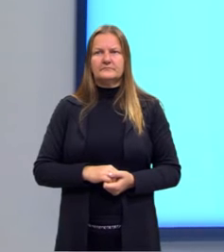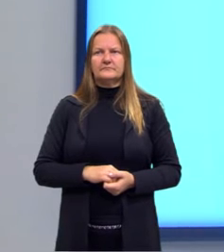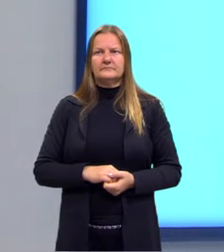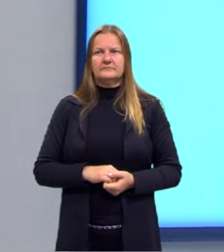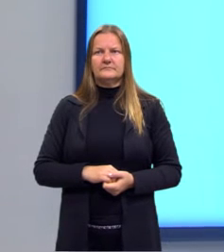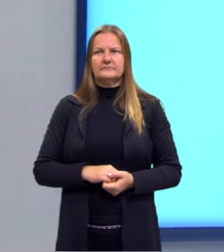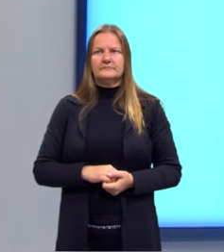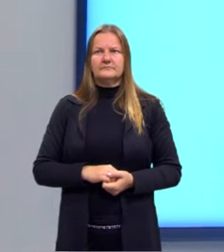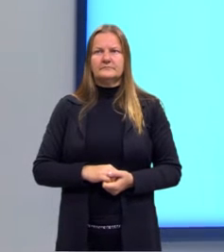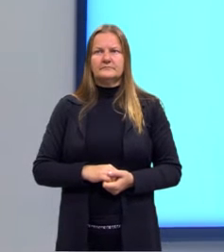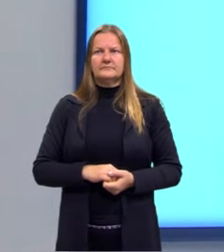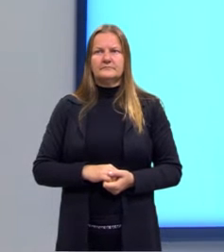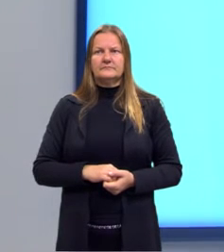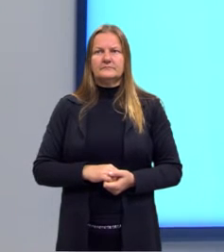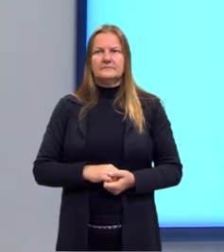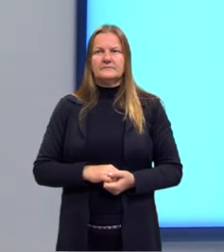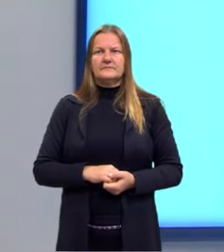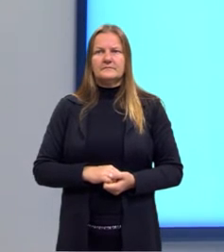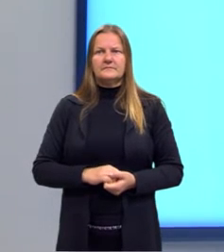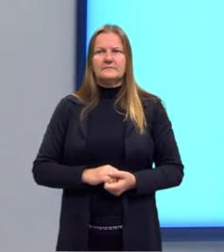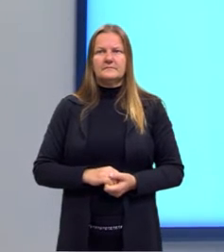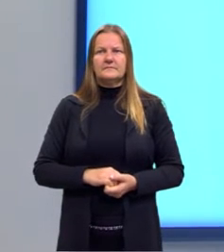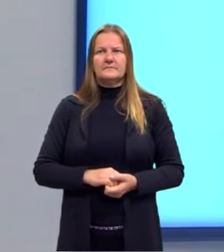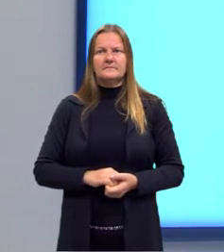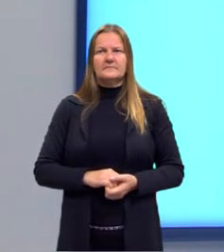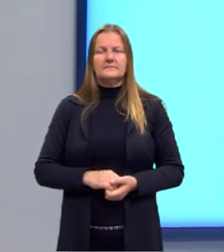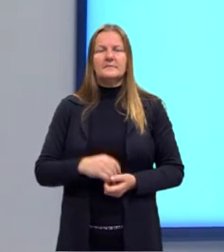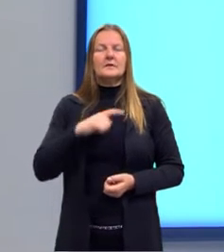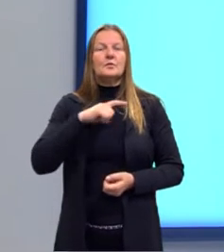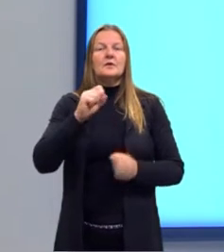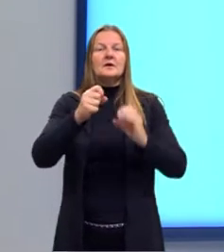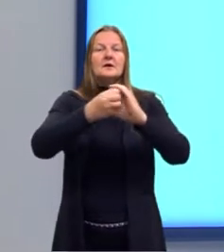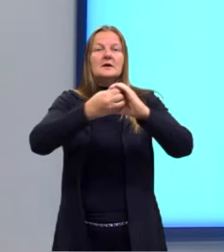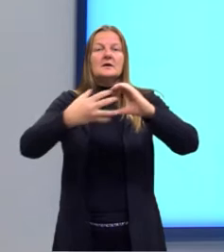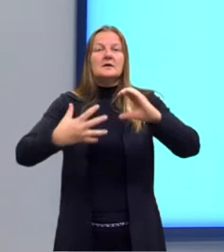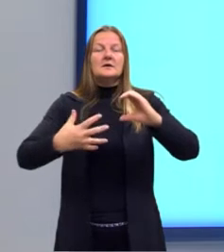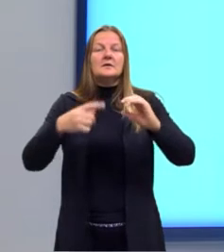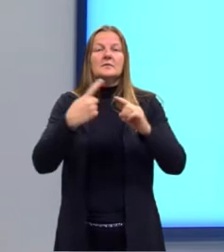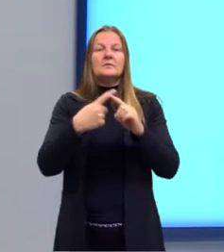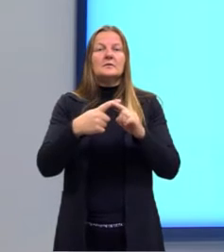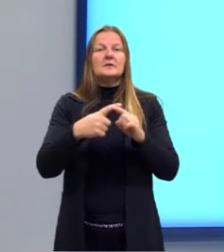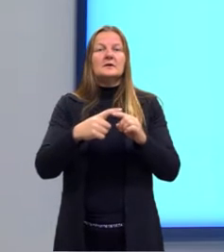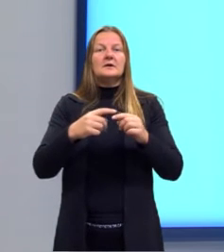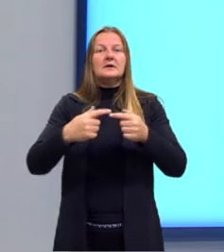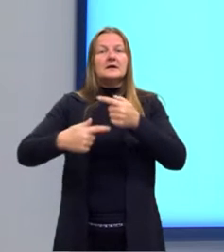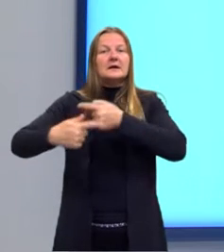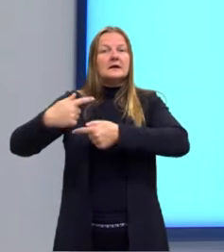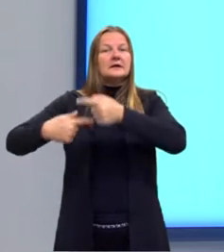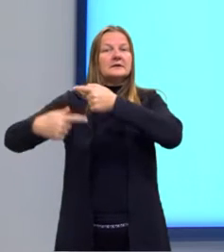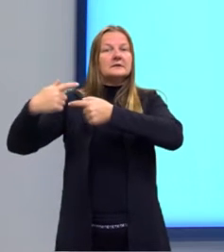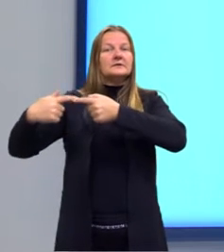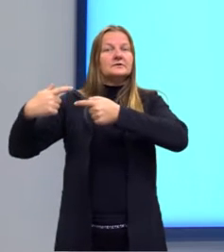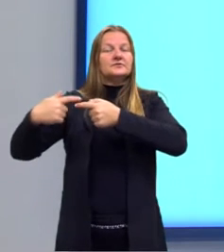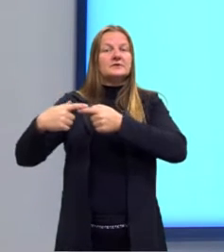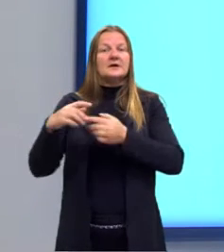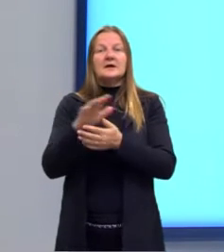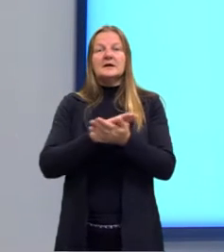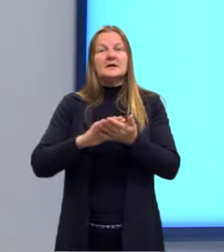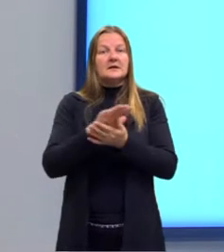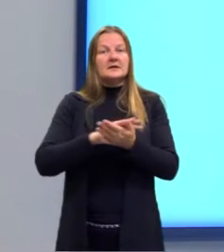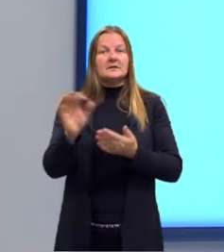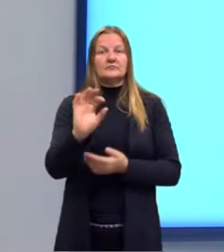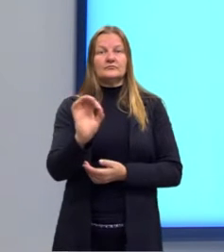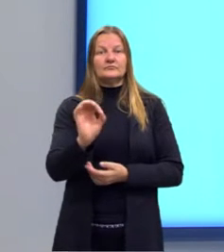diferentes que que isso quer dizer Prof quer dizer que é um indício de que a característica não